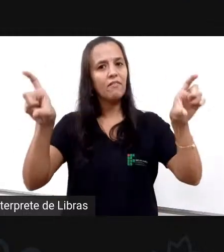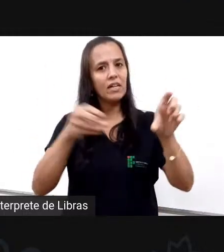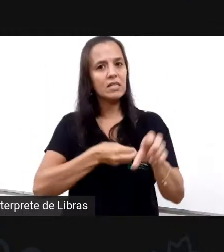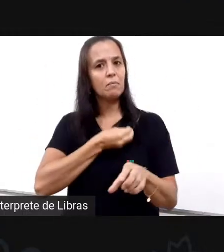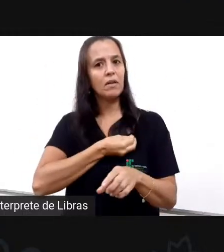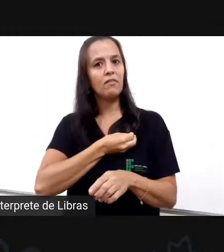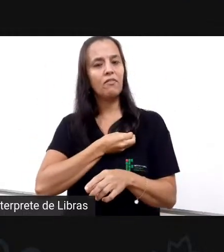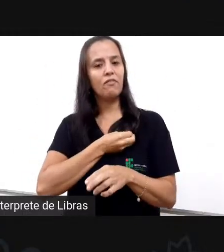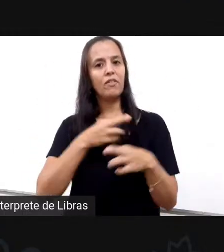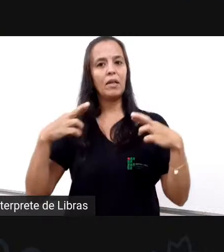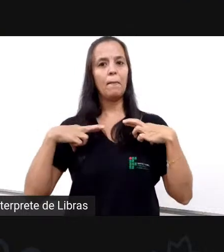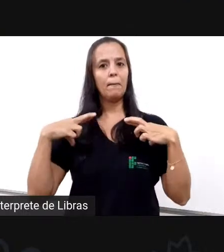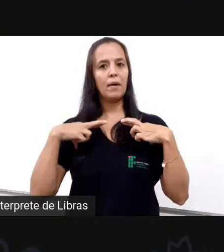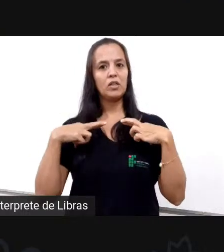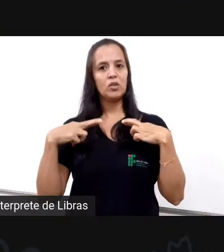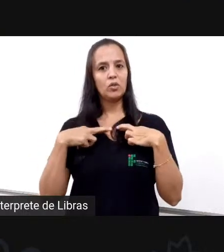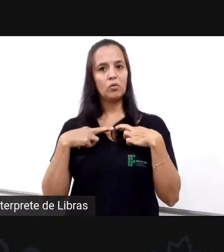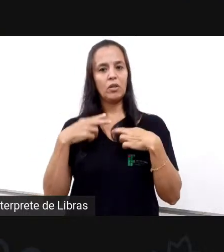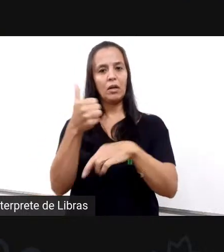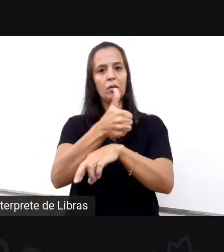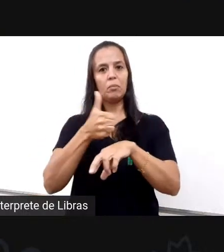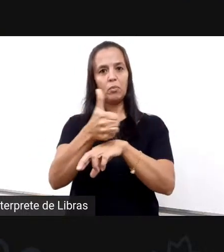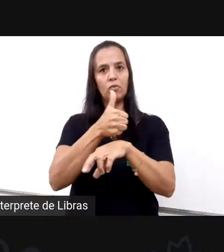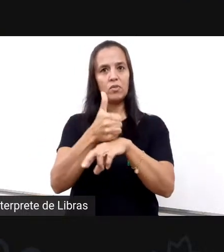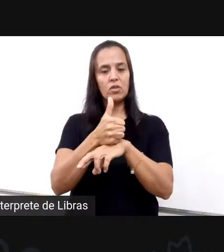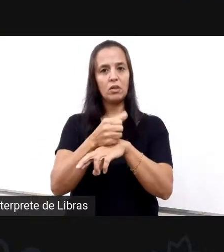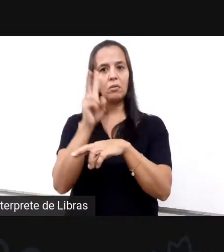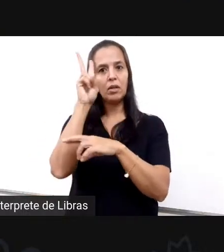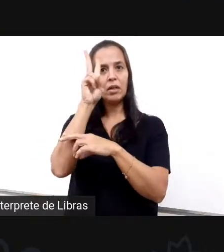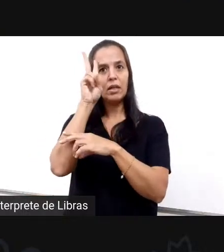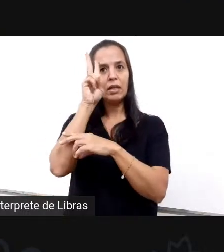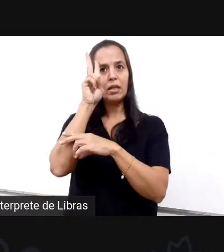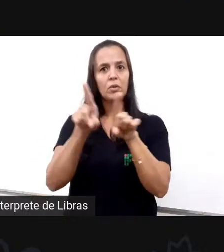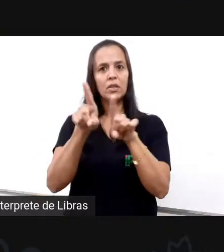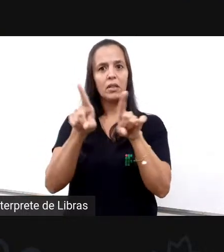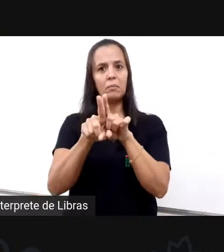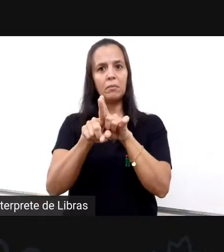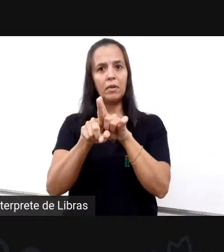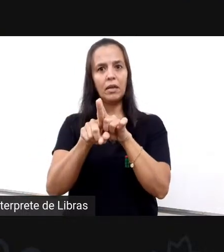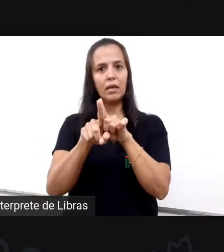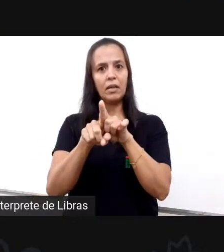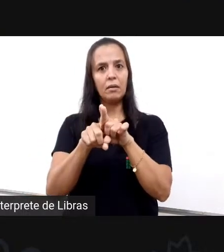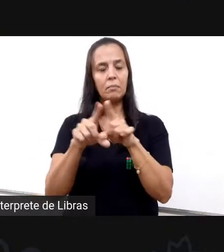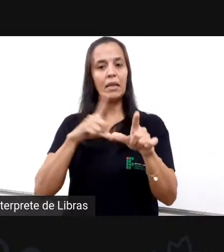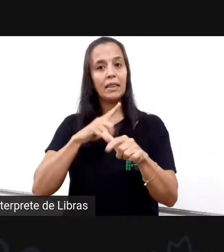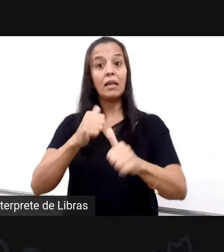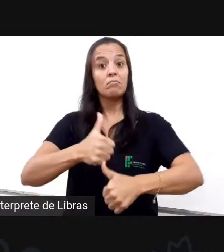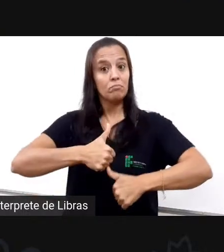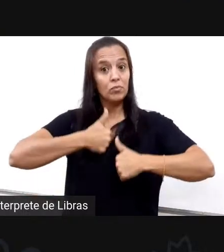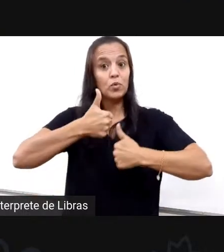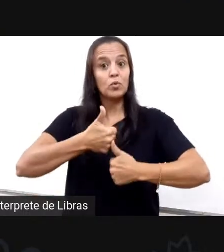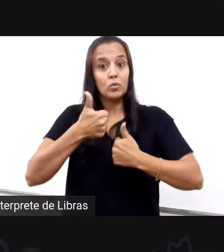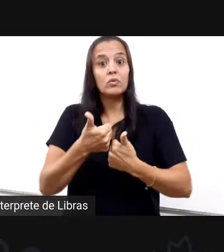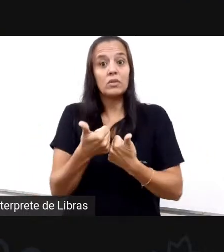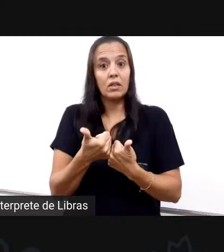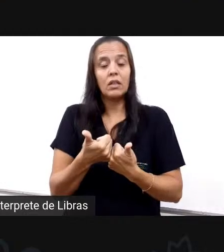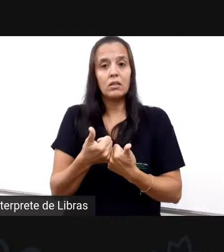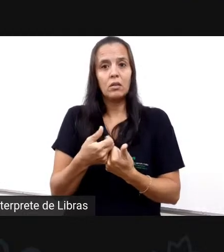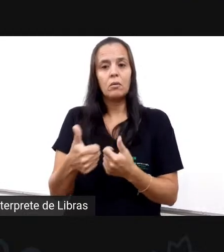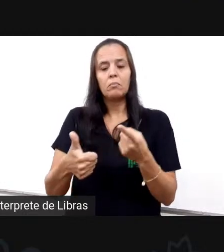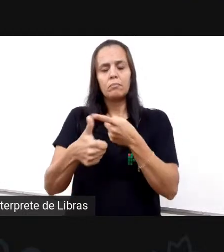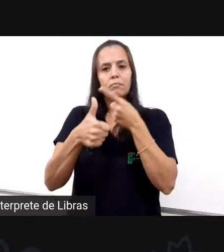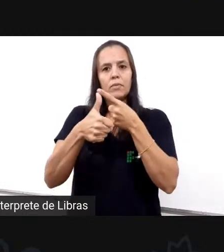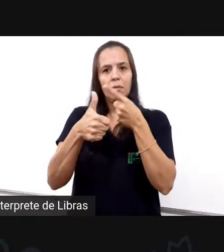e profissional de vocês. E não esqueçam que para serem bem-sucedidos em algo, primeiro